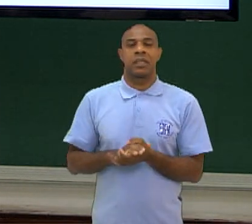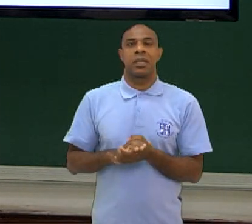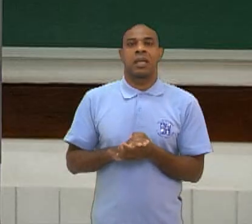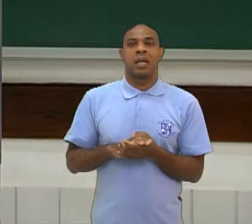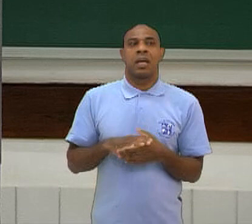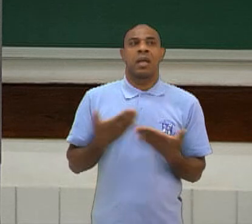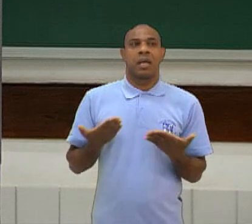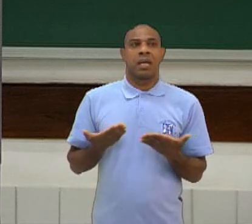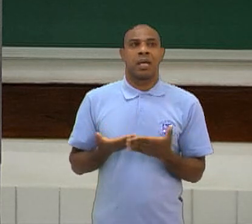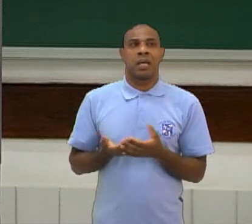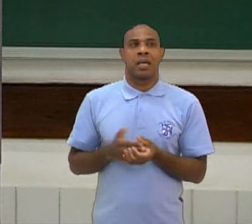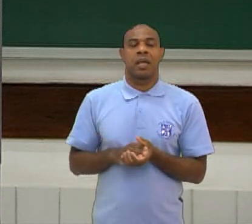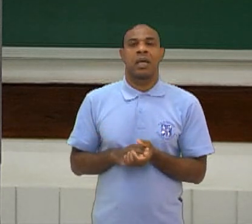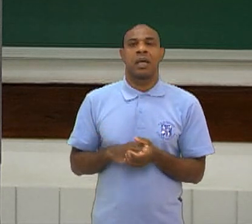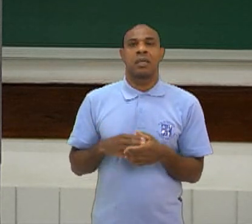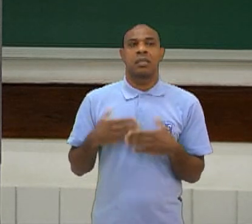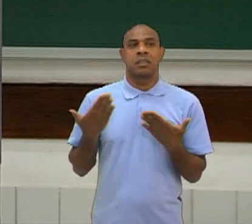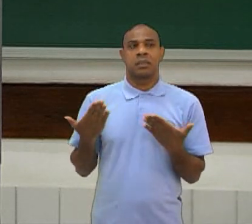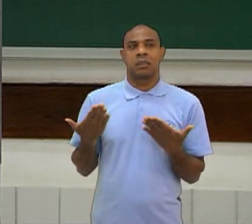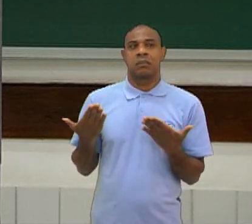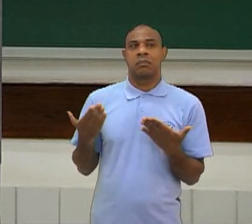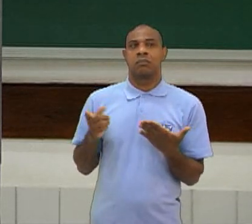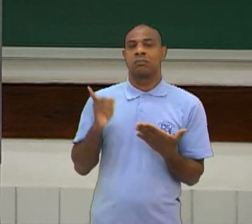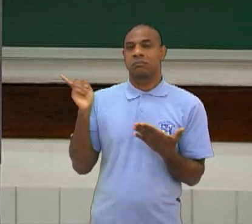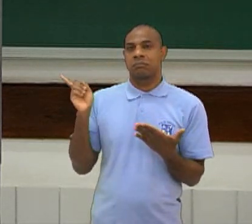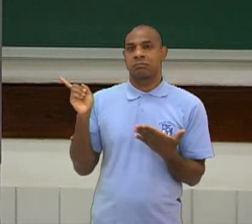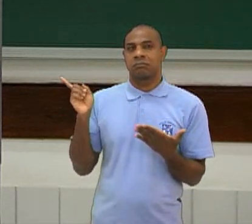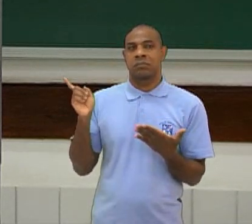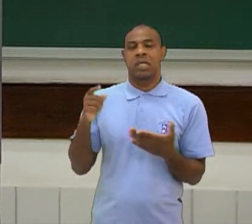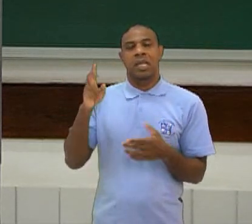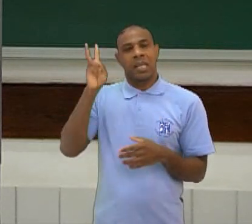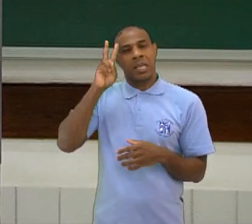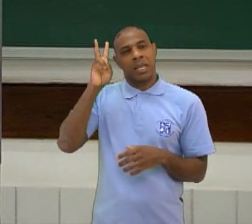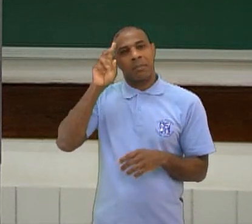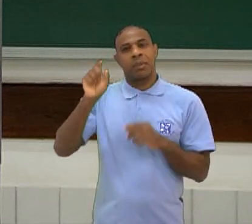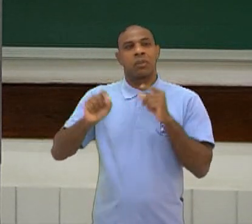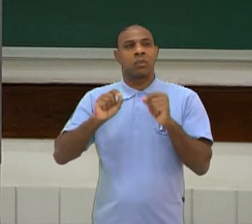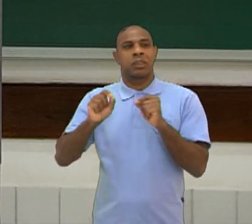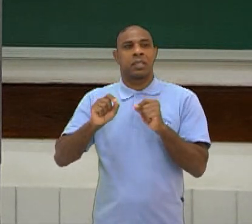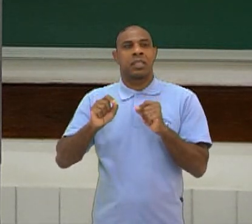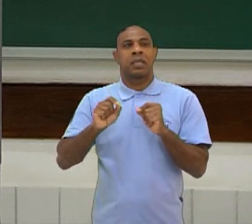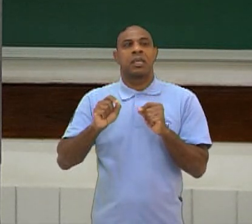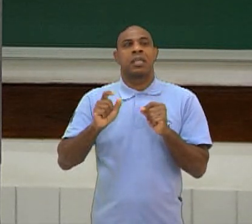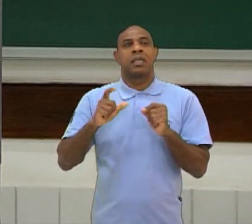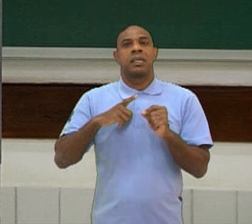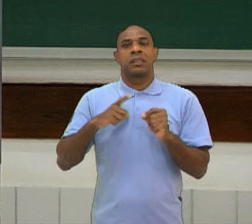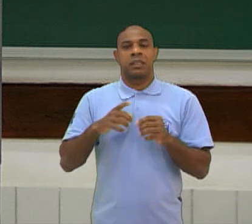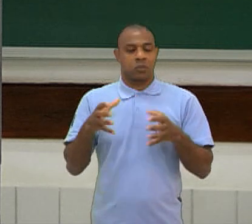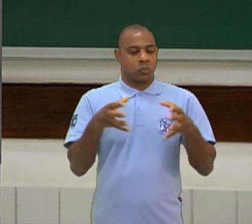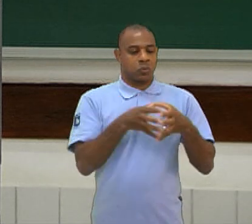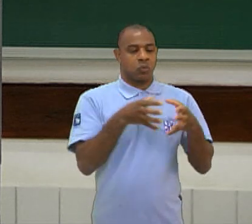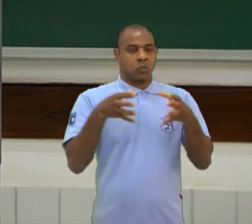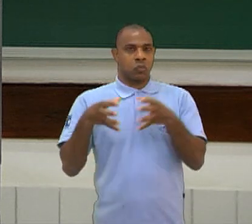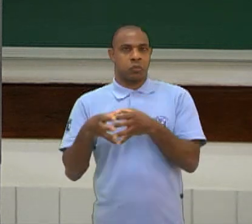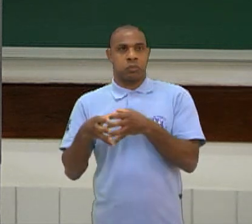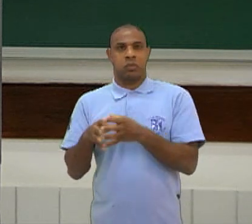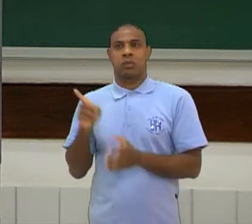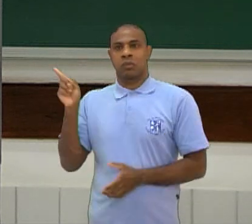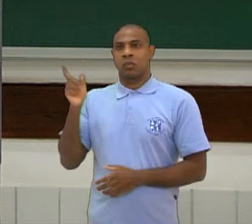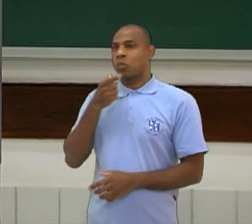A infraestrutura são as relações de produção. Lembrem lá do conflito entre classe dominante e classe dominada. Isso